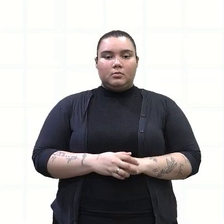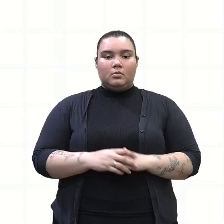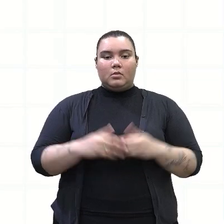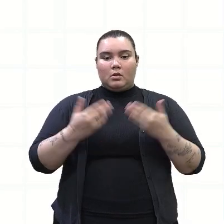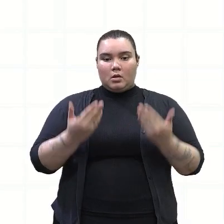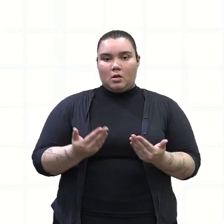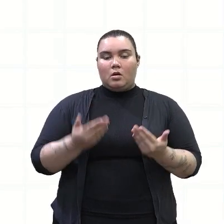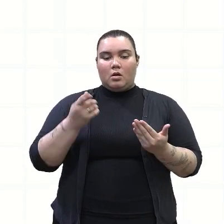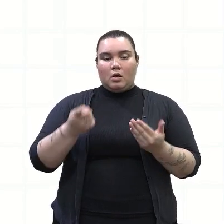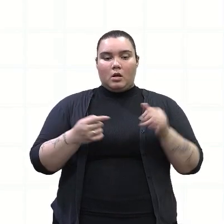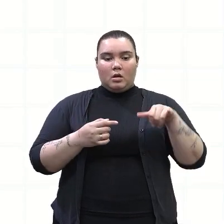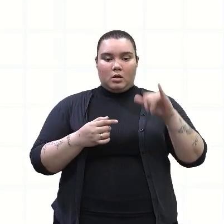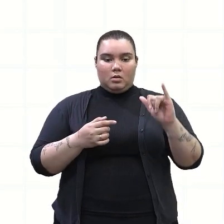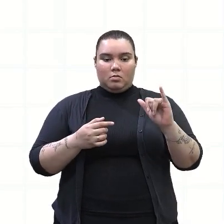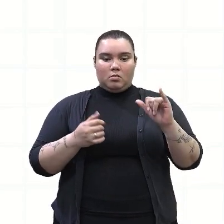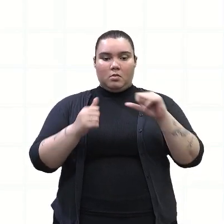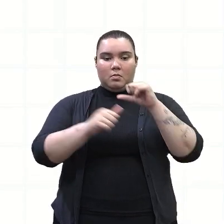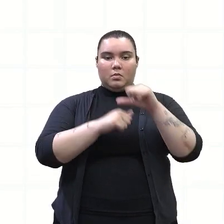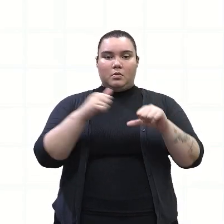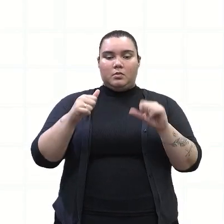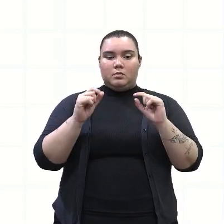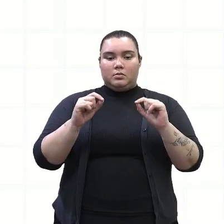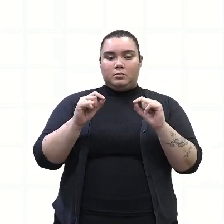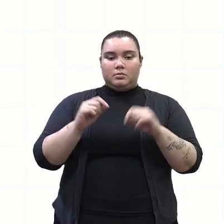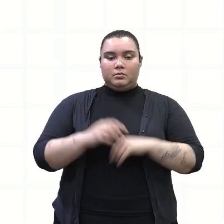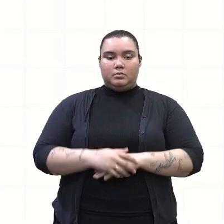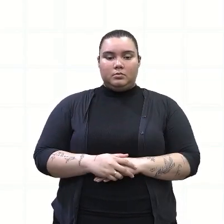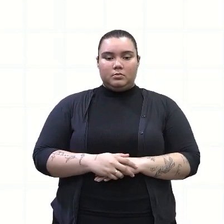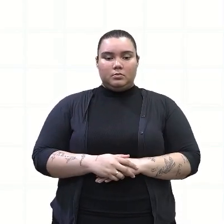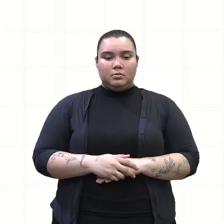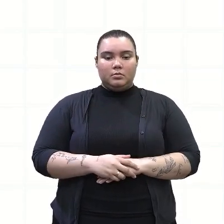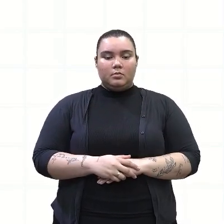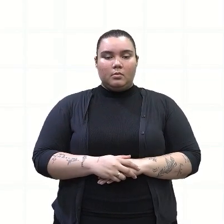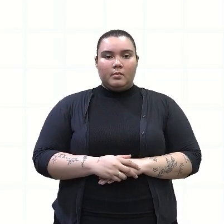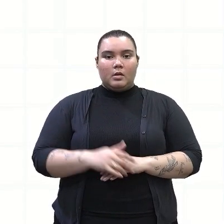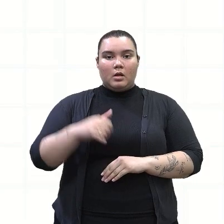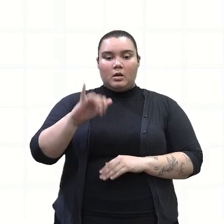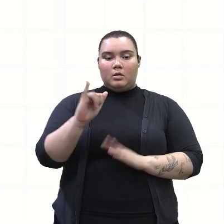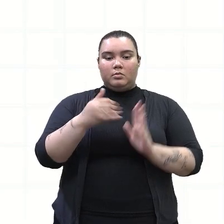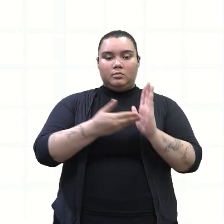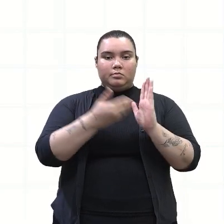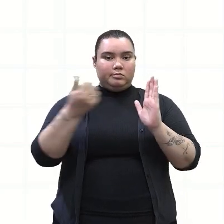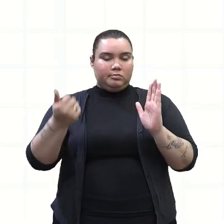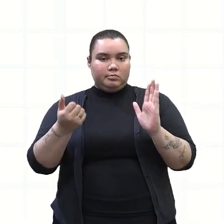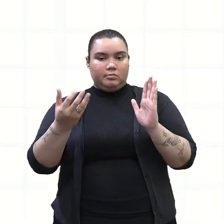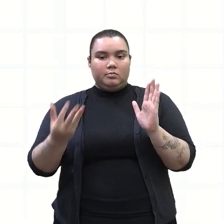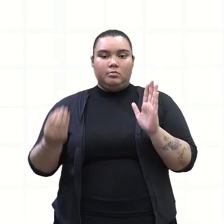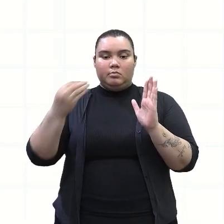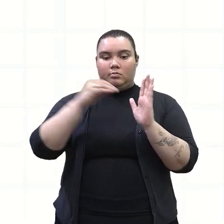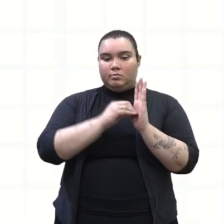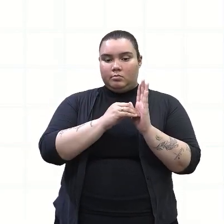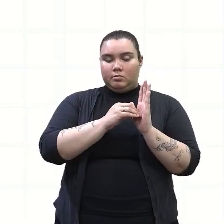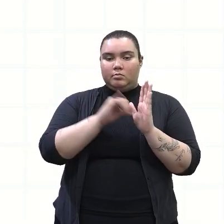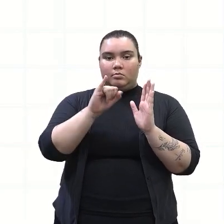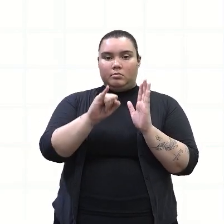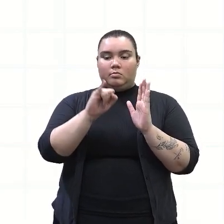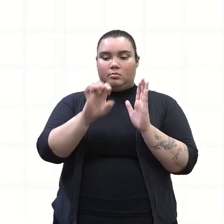no final, né? Então, o que aconteceu aqui, ó? The heaviest. Então, substitui o Y